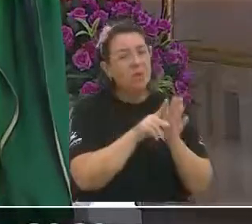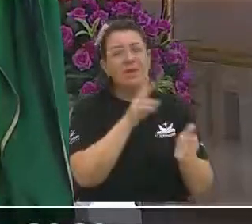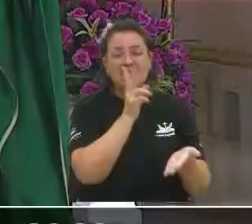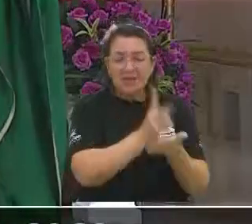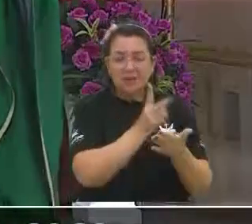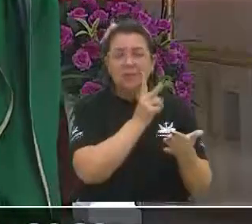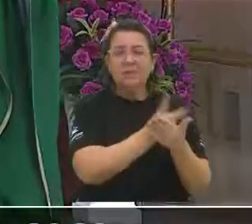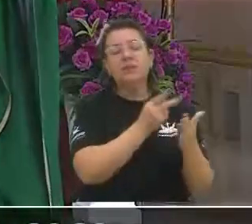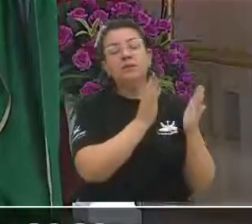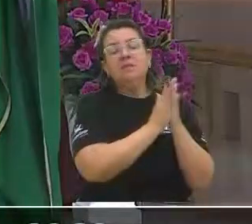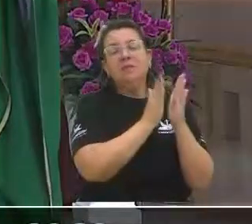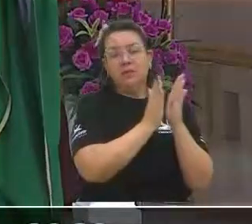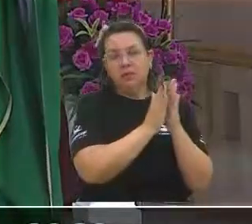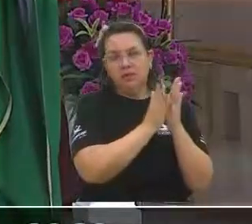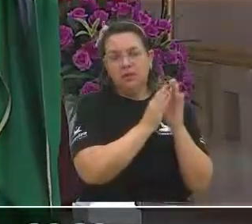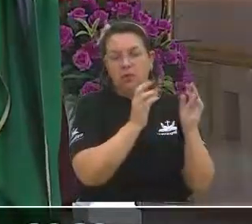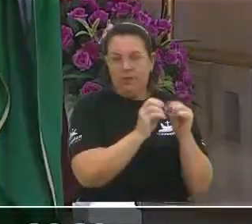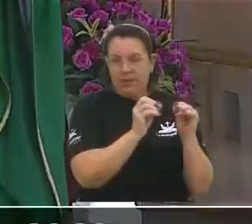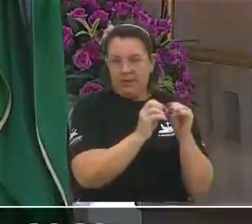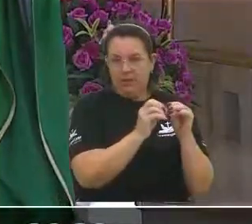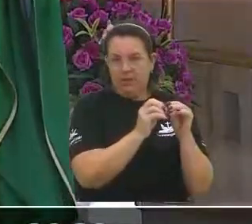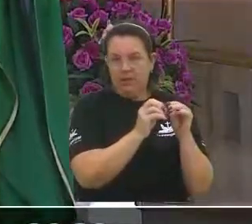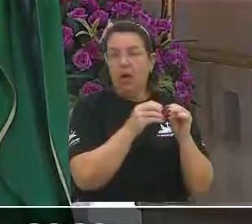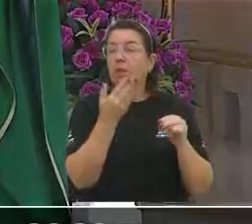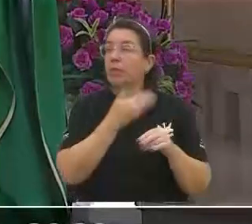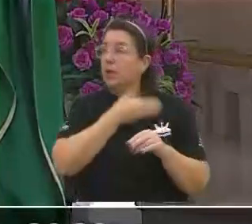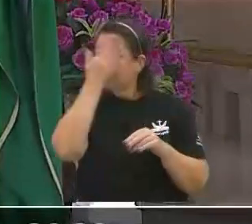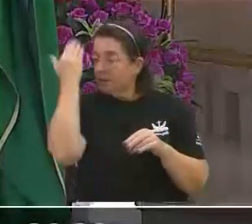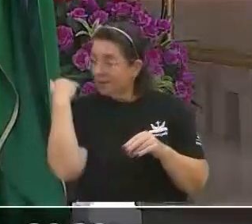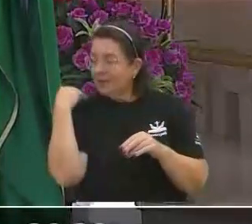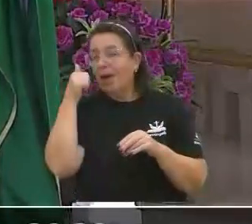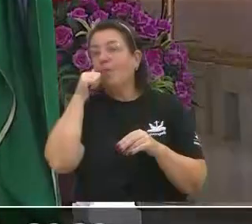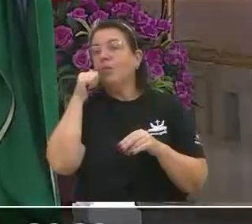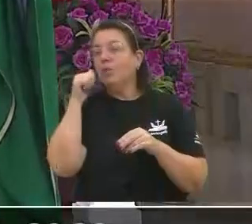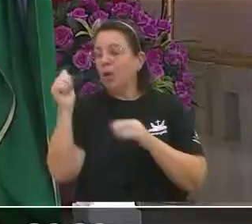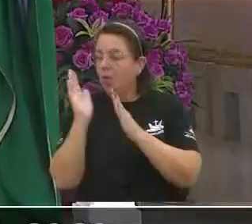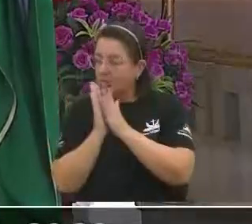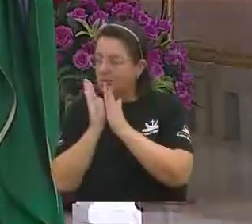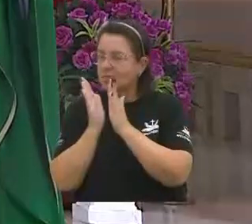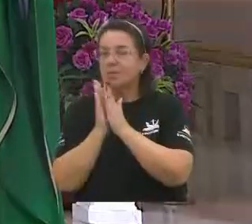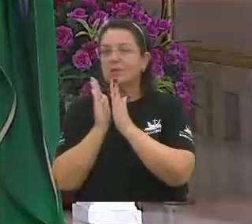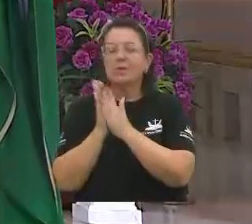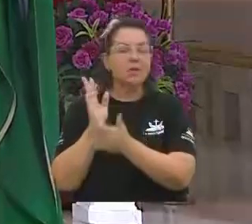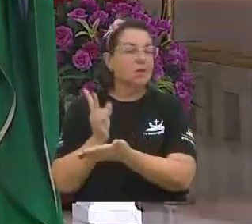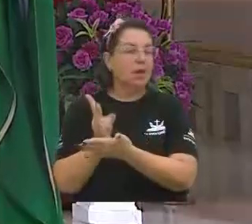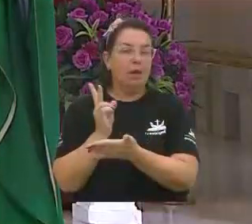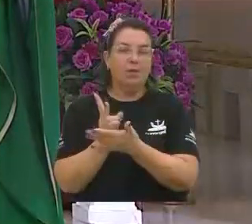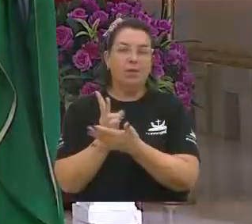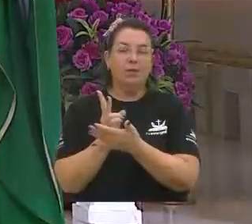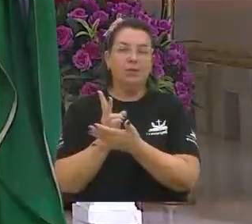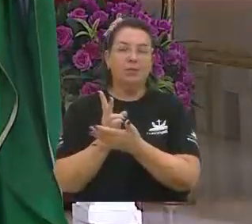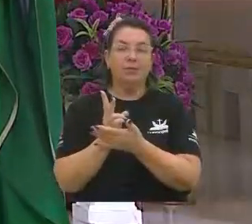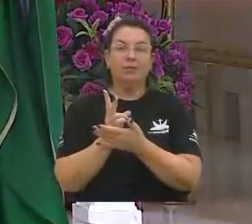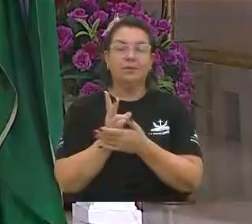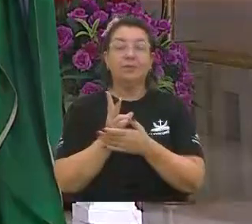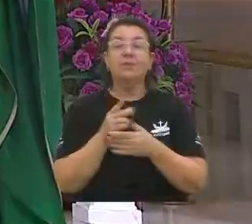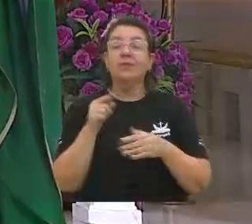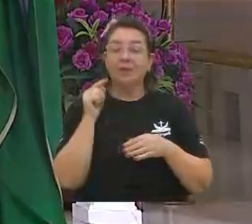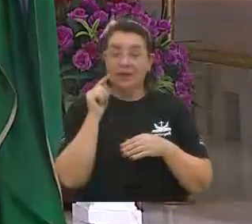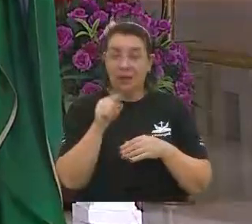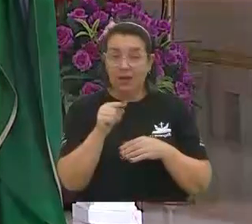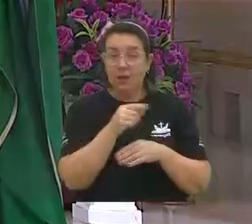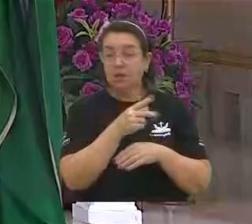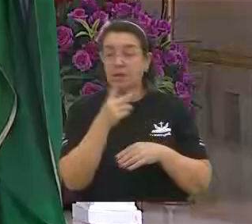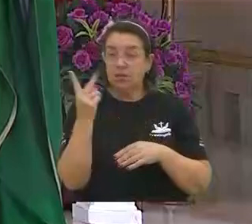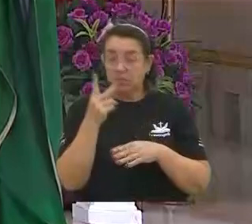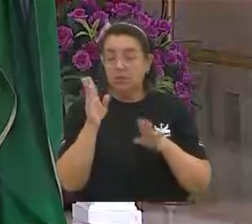Jesus um homem de oração Nossa Senhora uma mulher de oração e fruto de